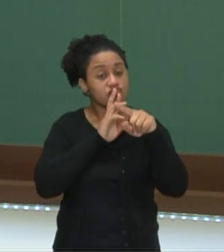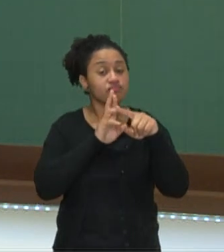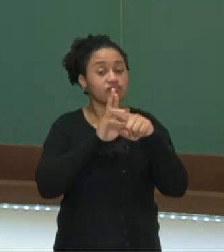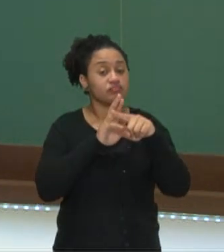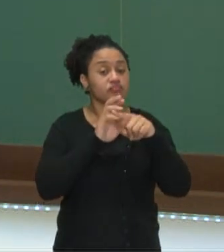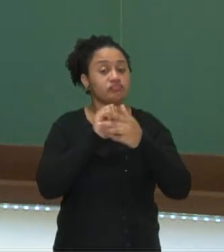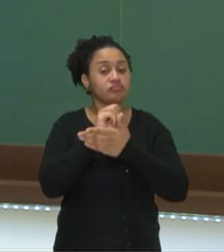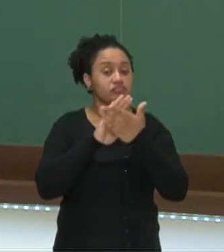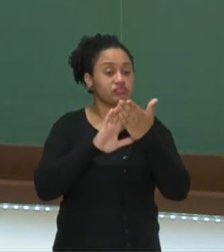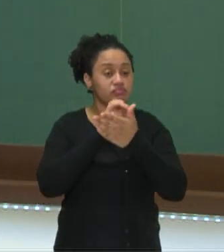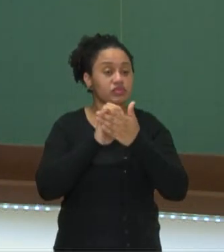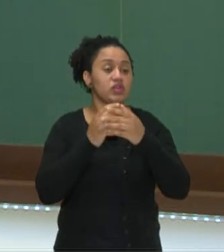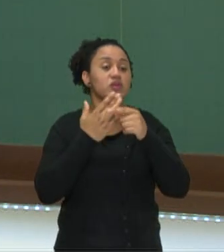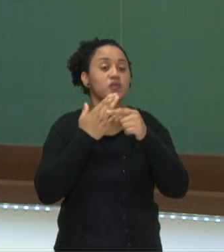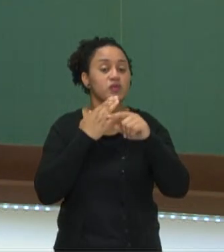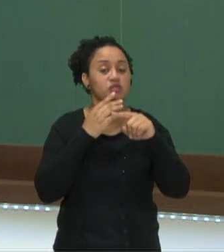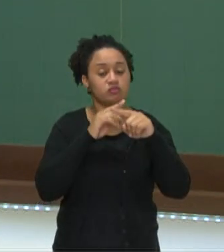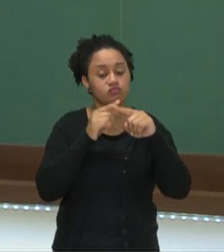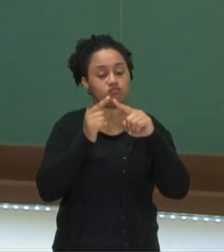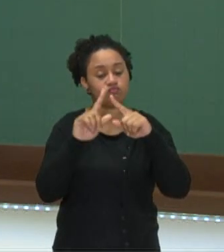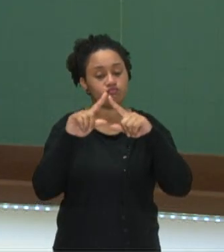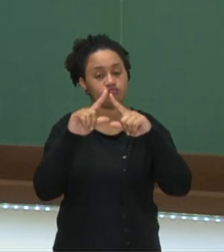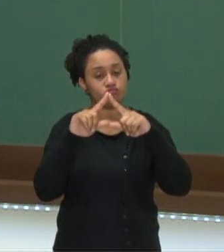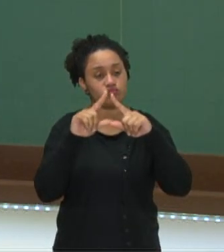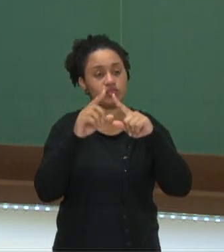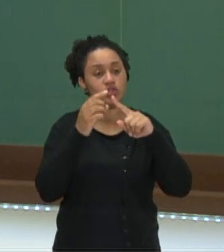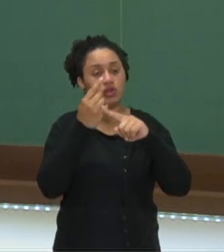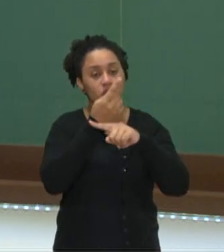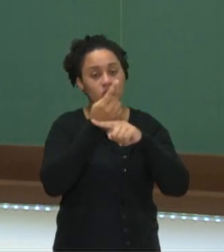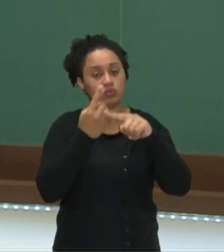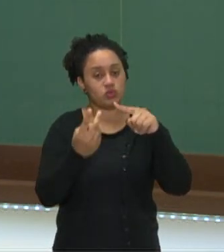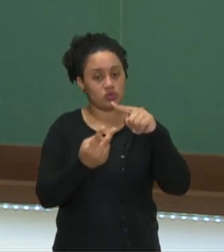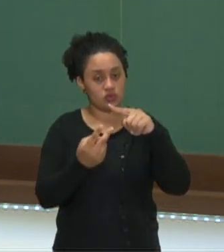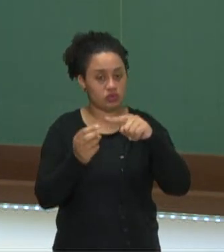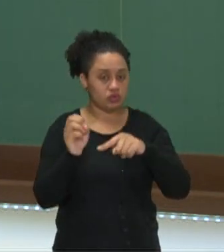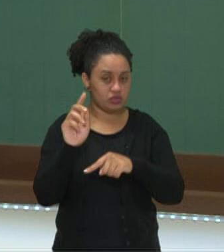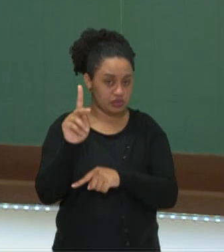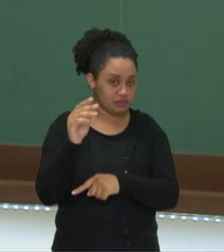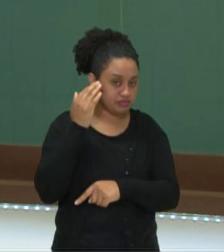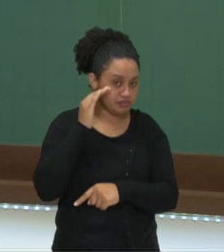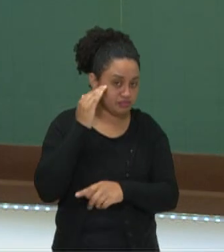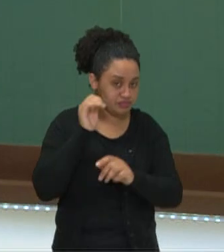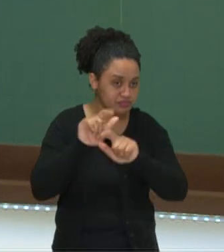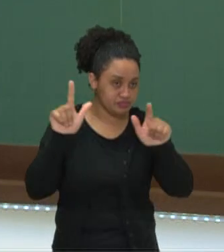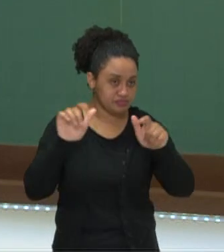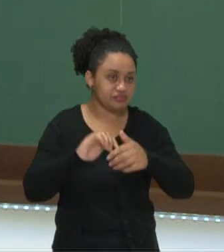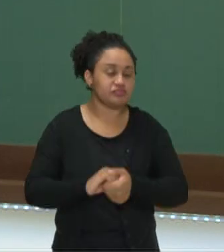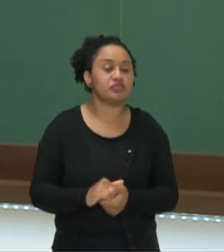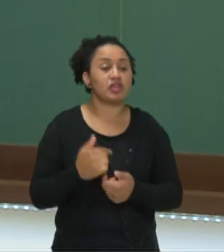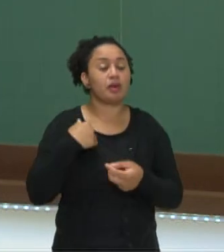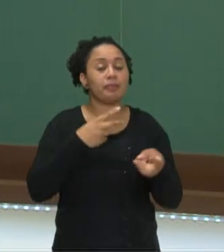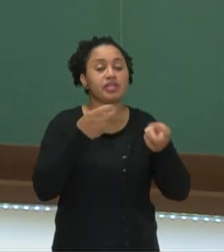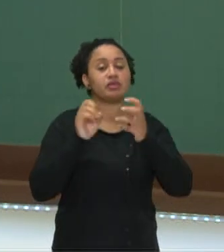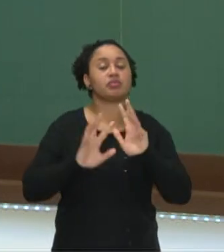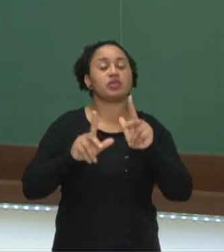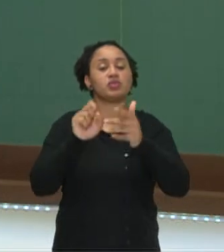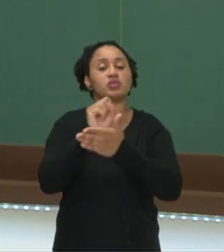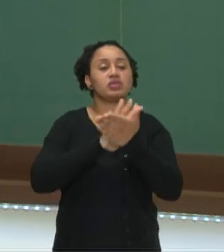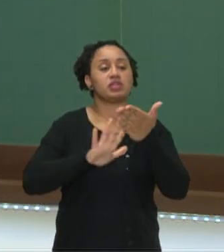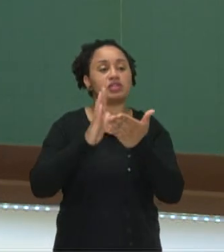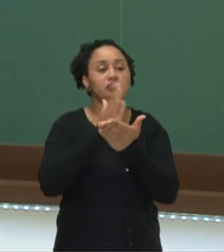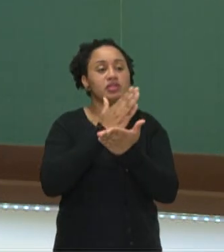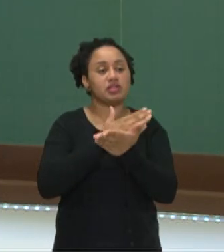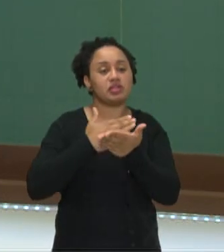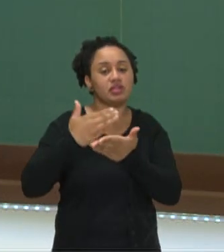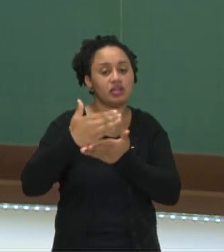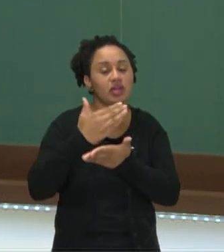foi colorida uma das partes. Então, o número 1 é que fica em cima. Tranquilo? Então, vejam, todas as figuras foram repartidas